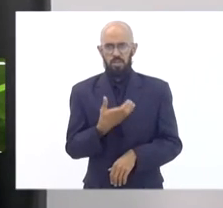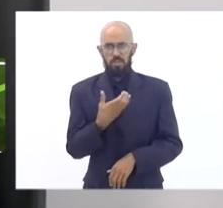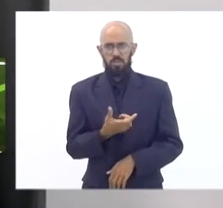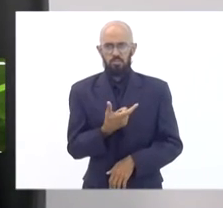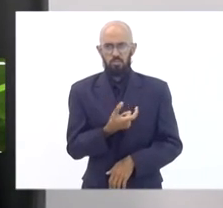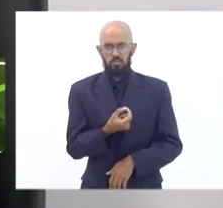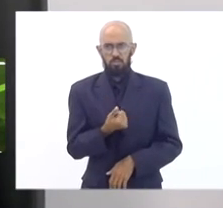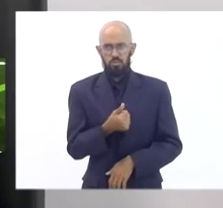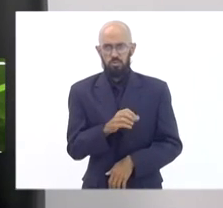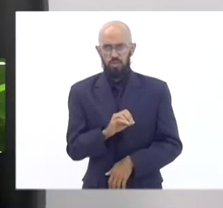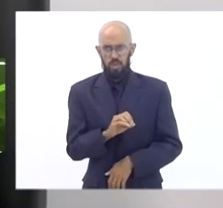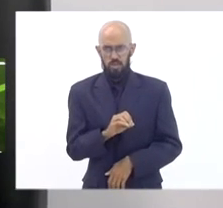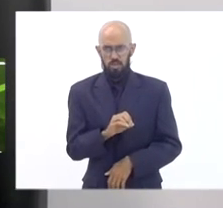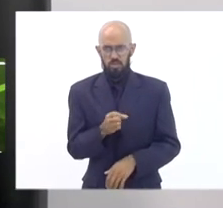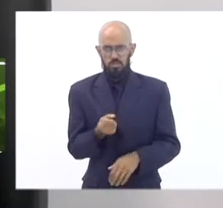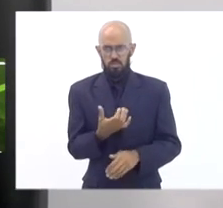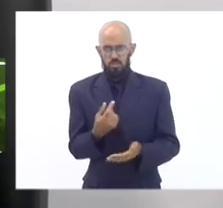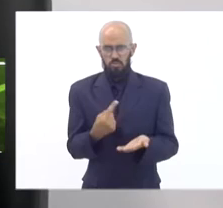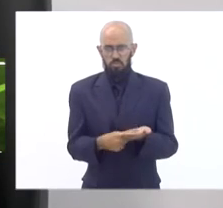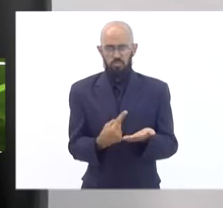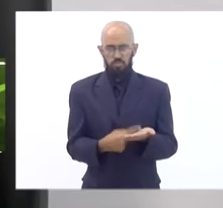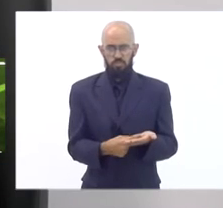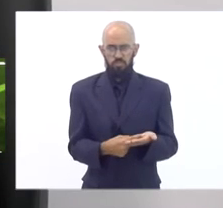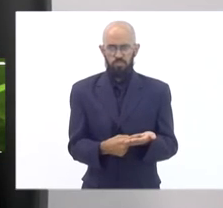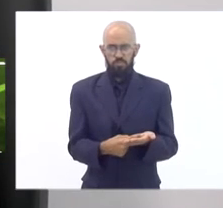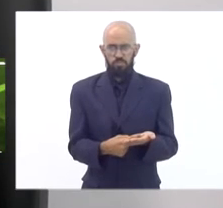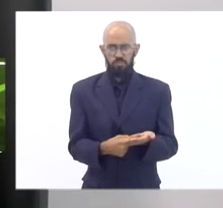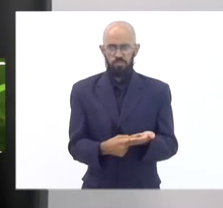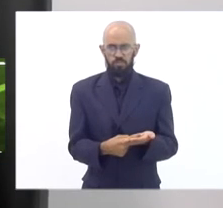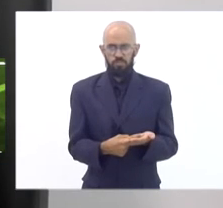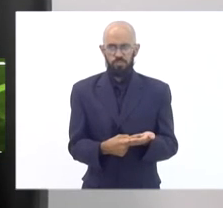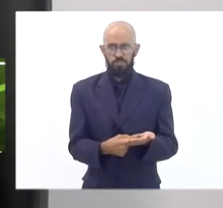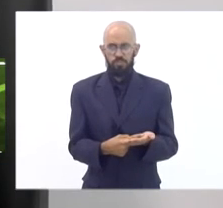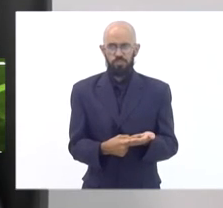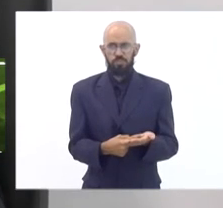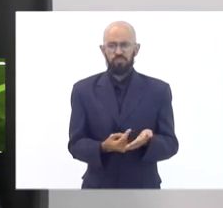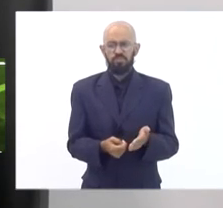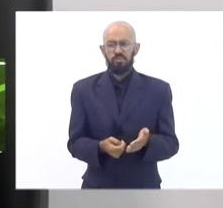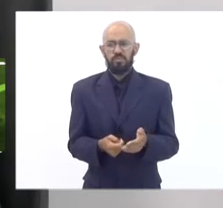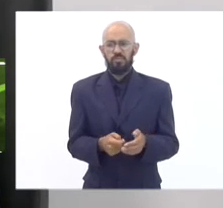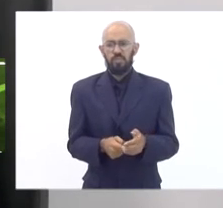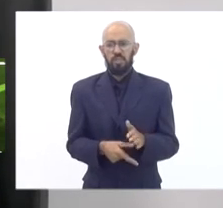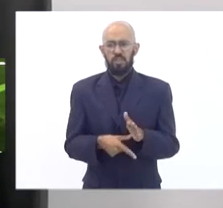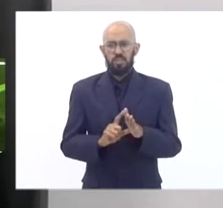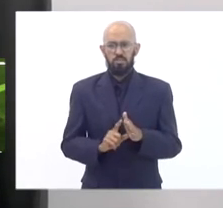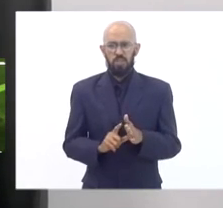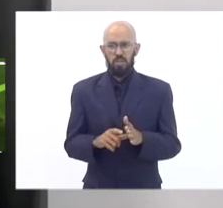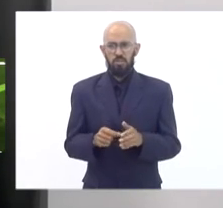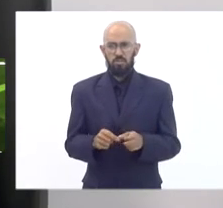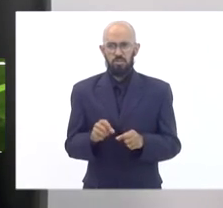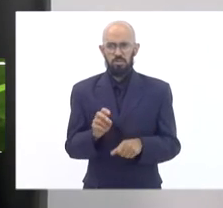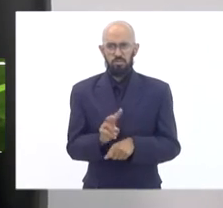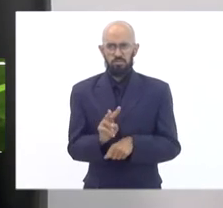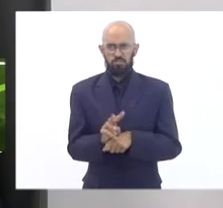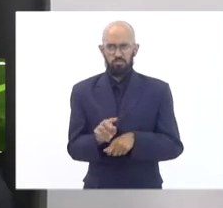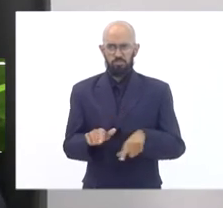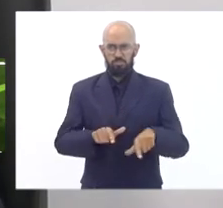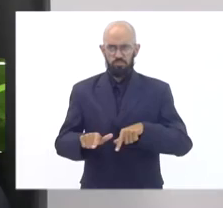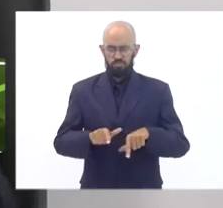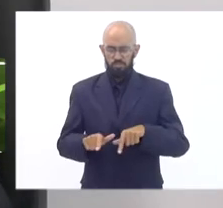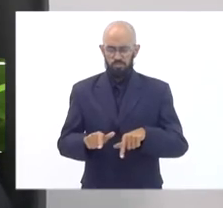celebrado o 8º termo aditivo, que fez a prorrogação antecipada da concessão, a situação era